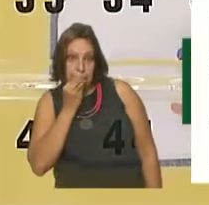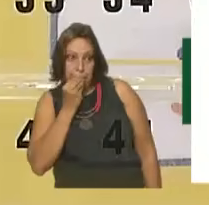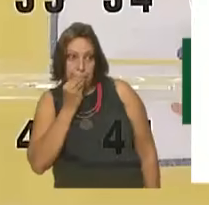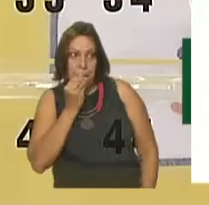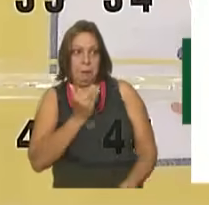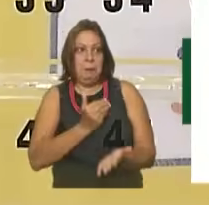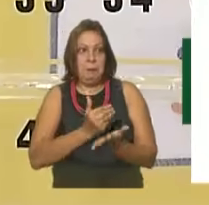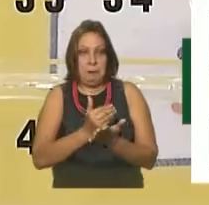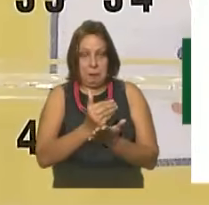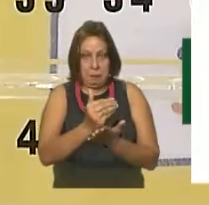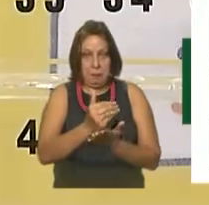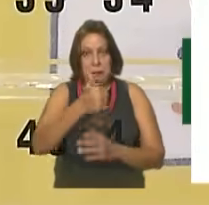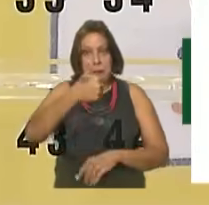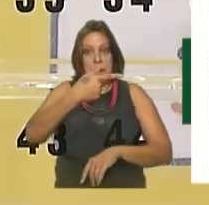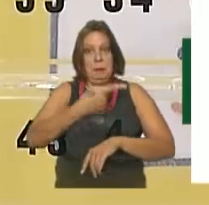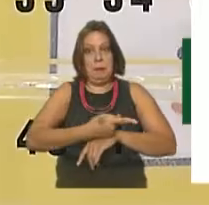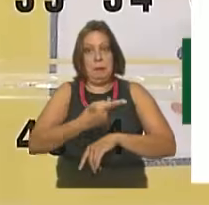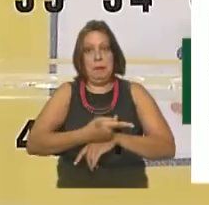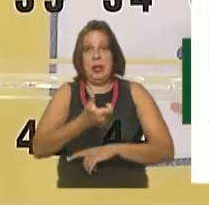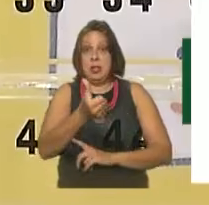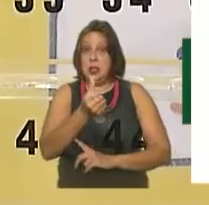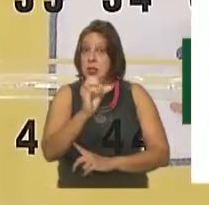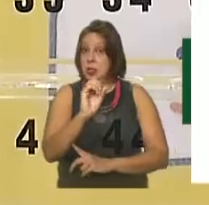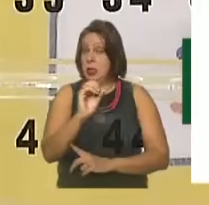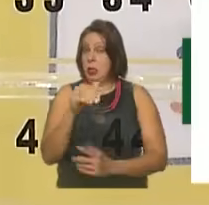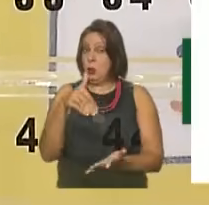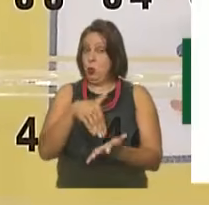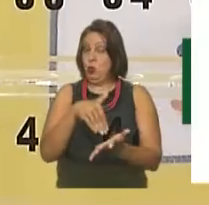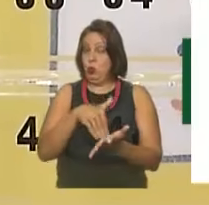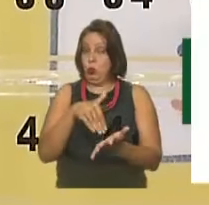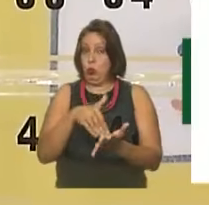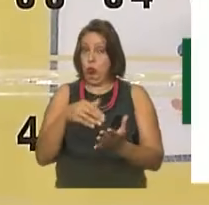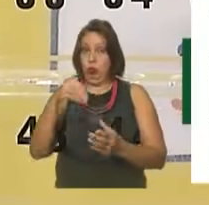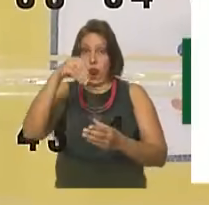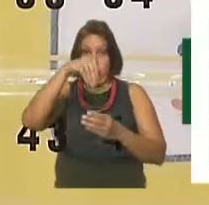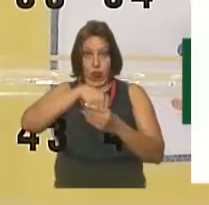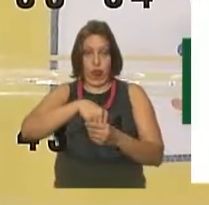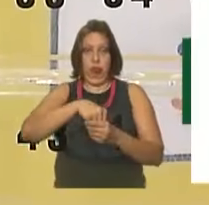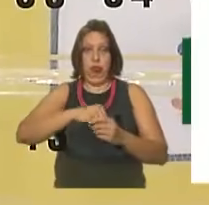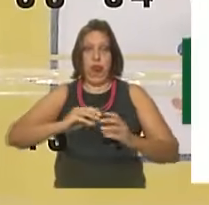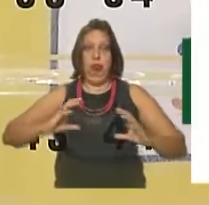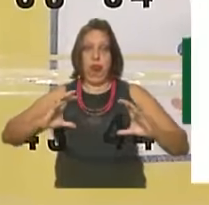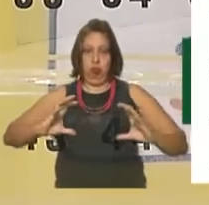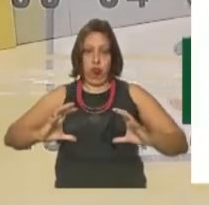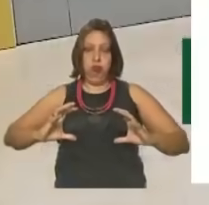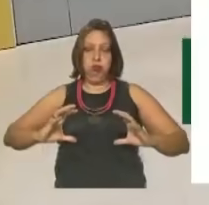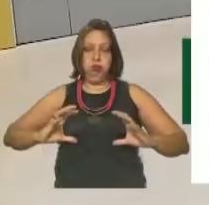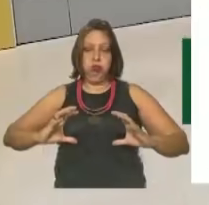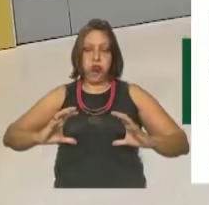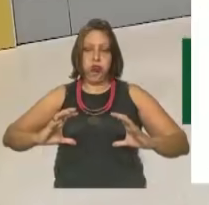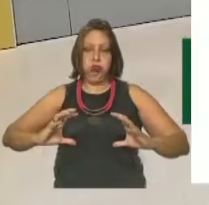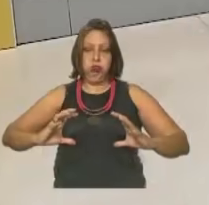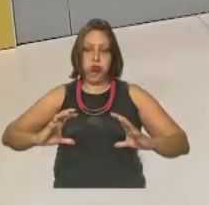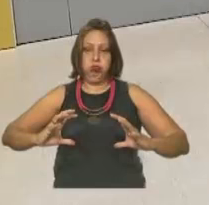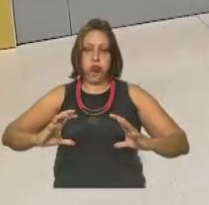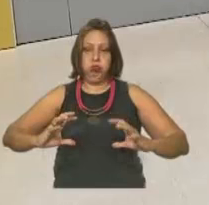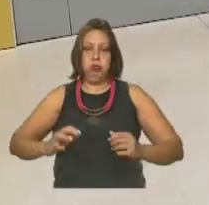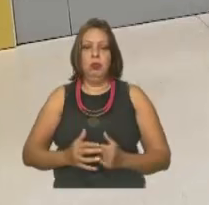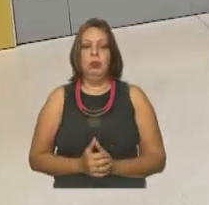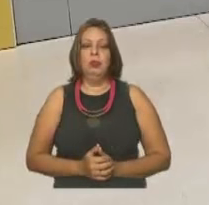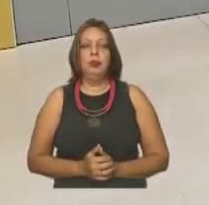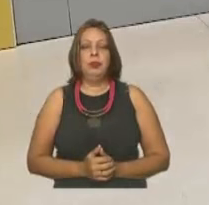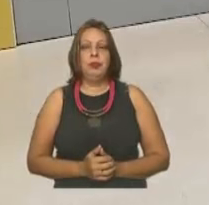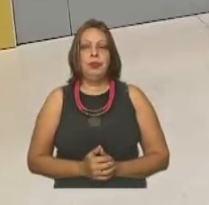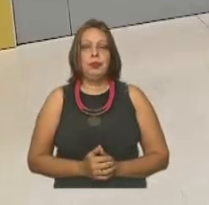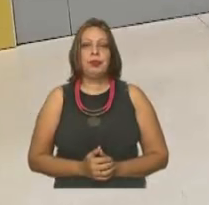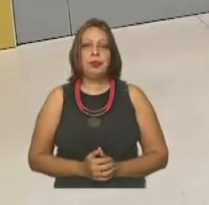começar com o primeiro prêmio de hoje. 60 é a última bolinha que vai para a sorteadora. Tá aí com a Valesca. E a gente vai colocar